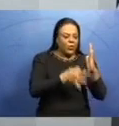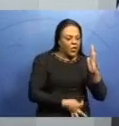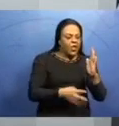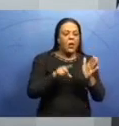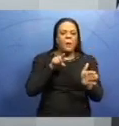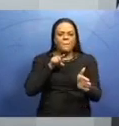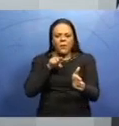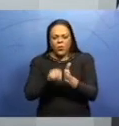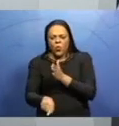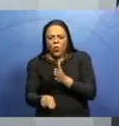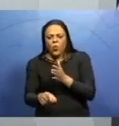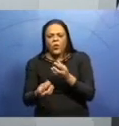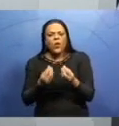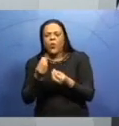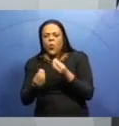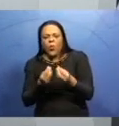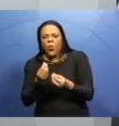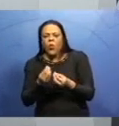fábula?